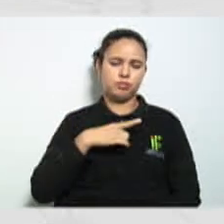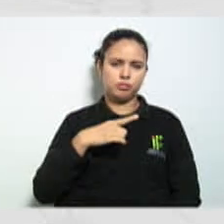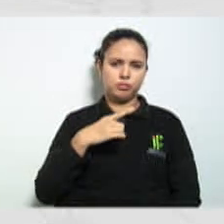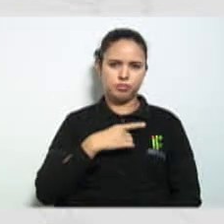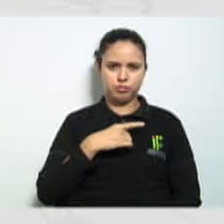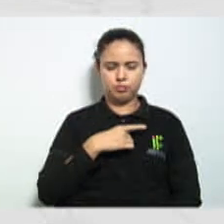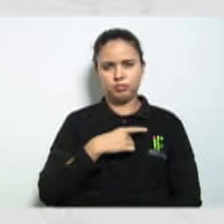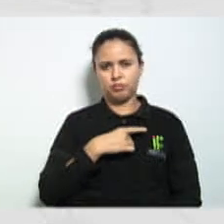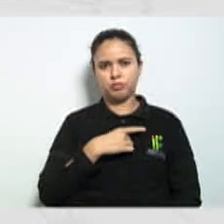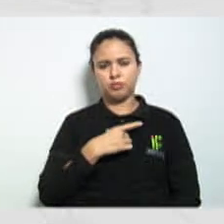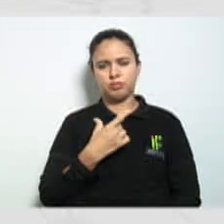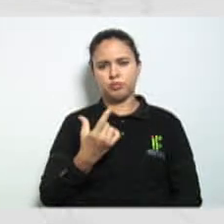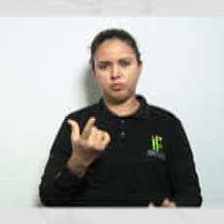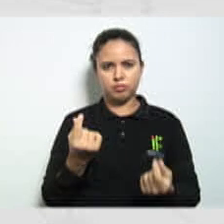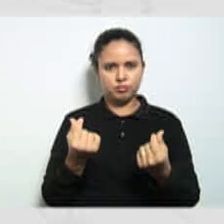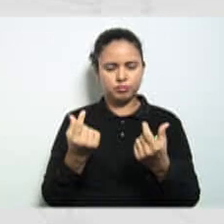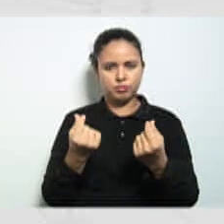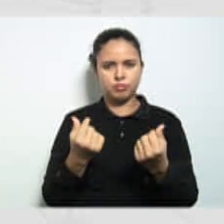valor.